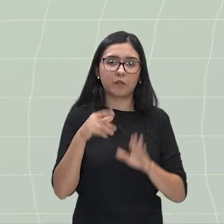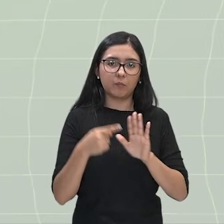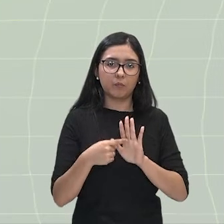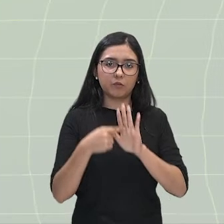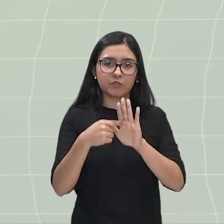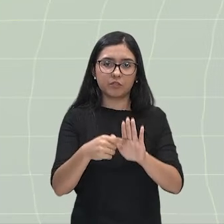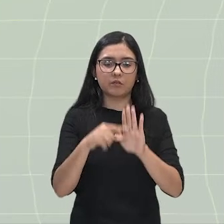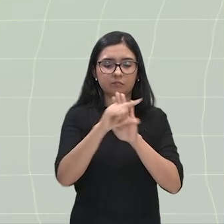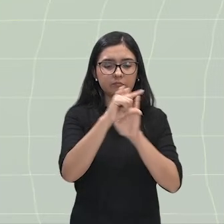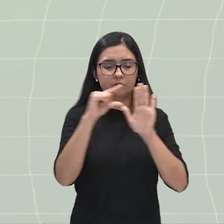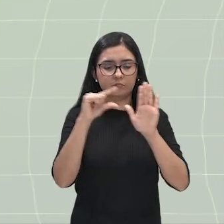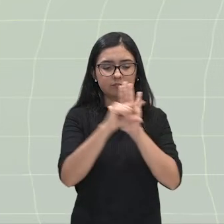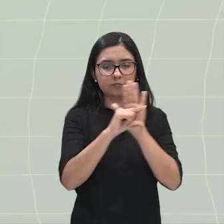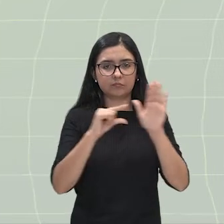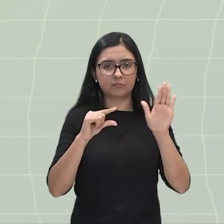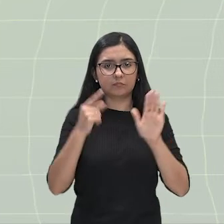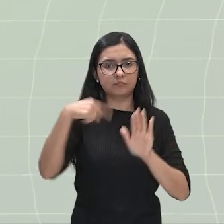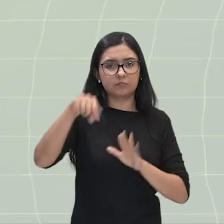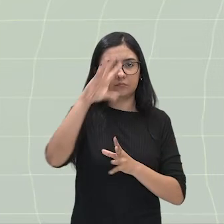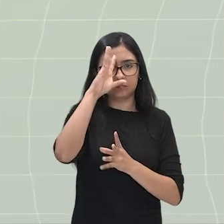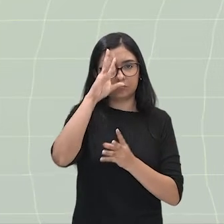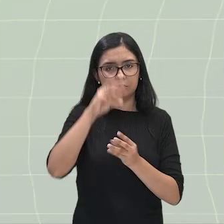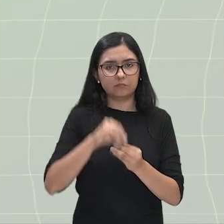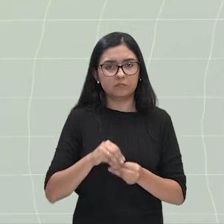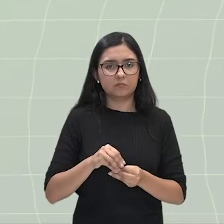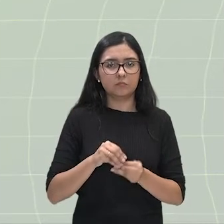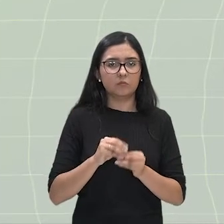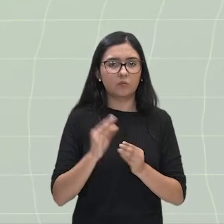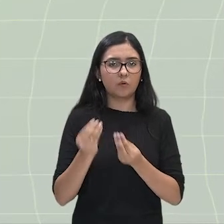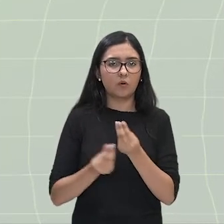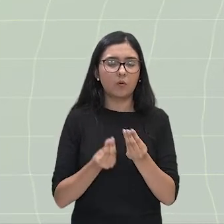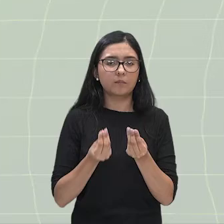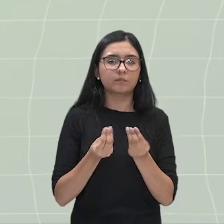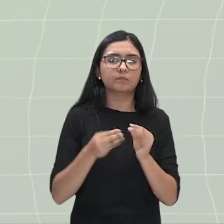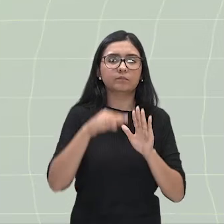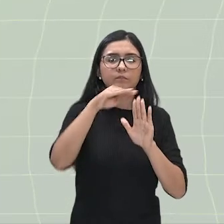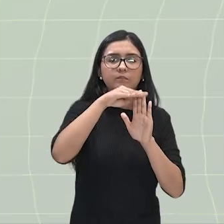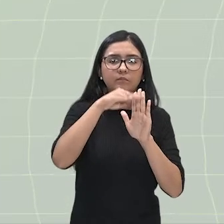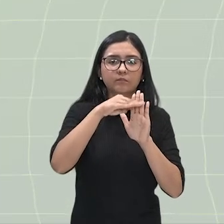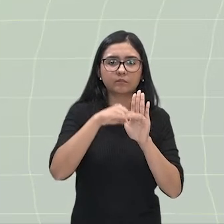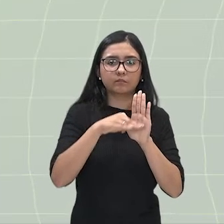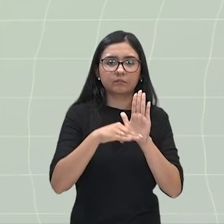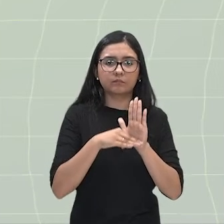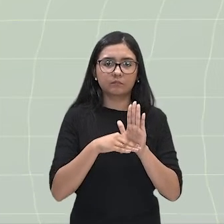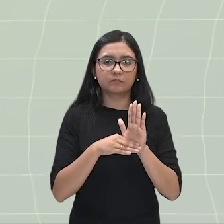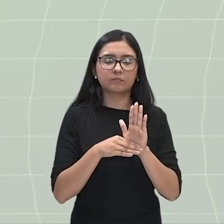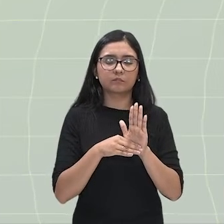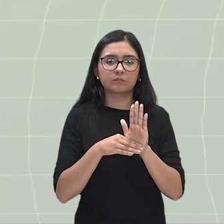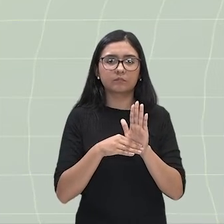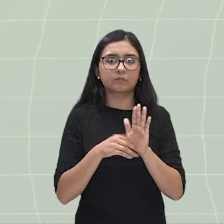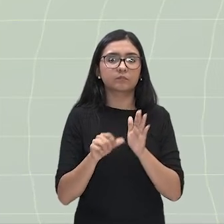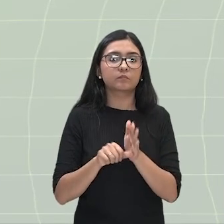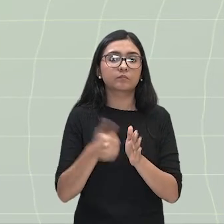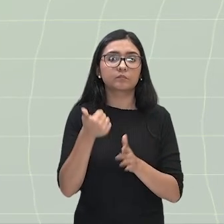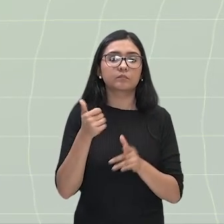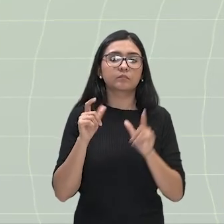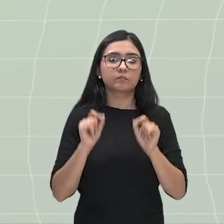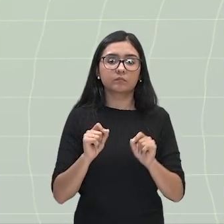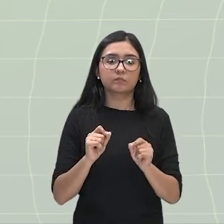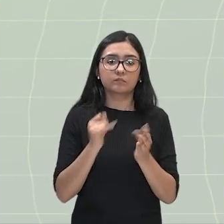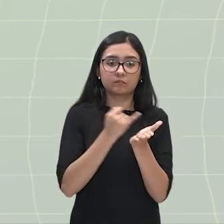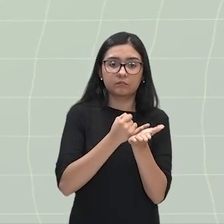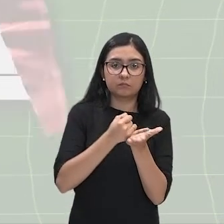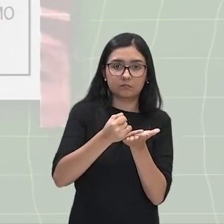para você ter ideia, né, de todo o passo que ela seguiu. Então, primeiro, a